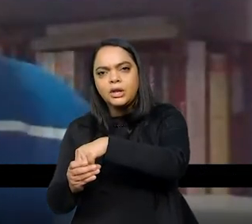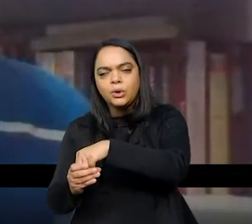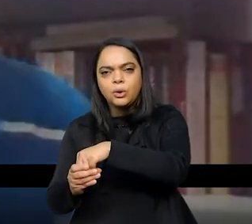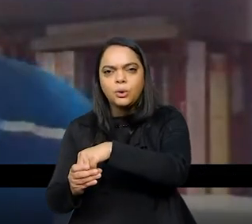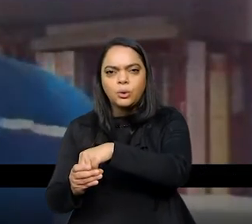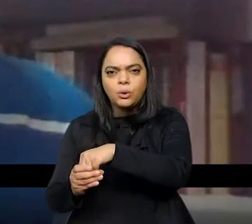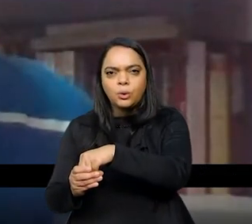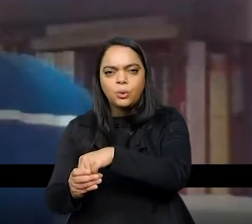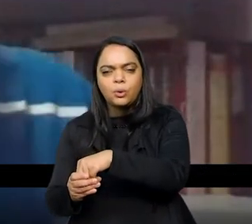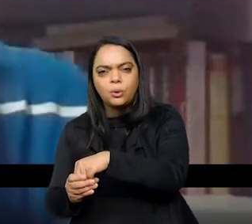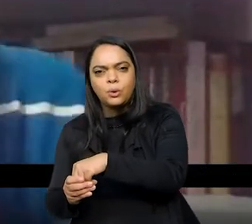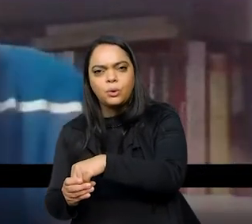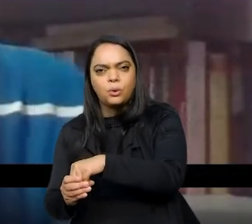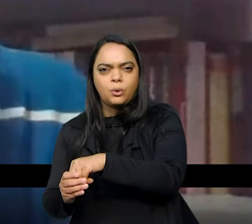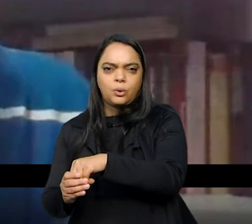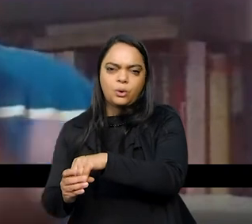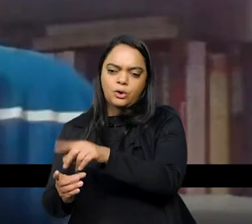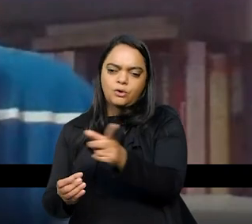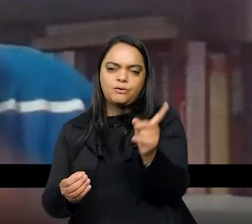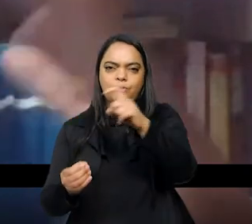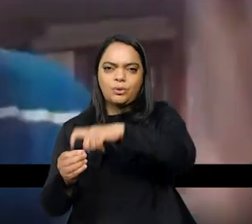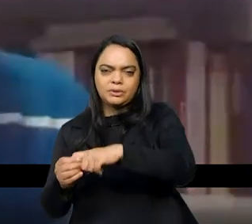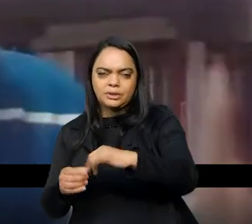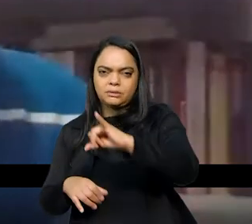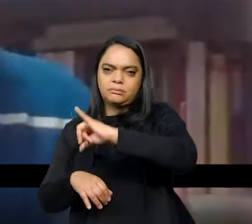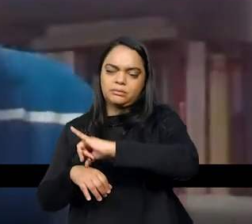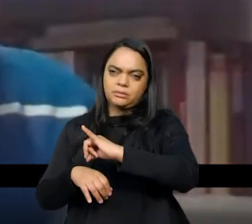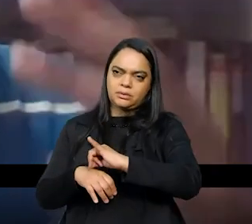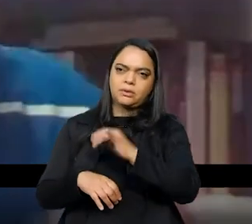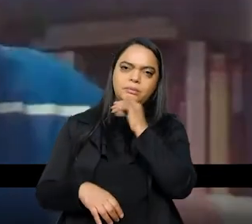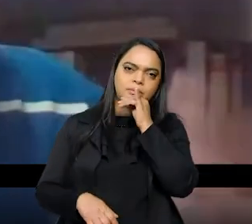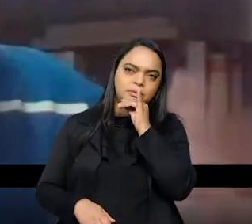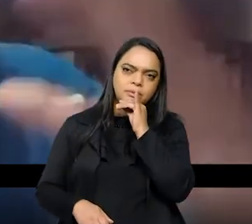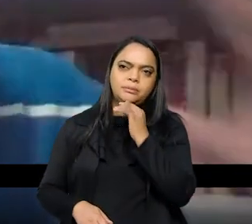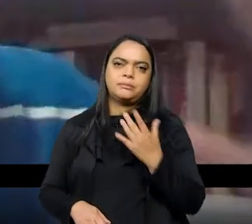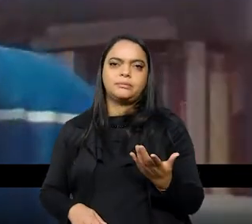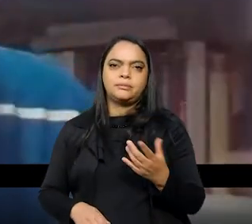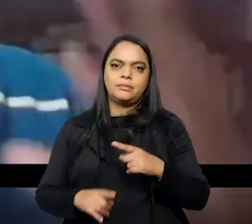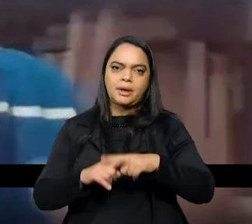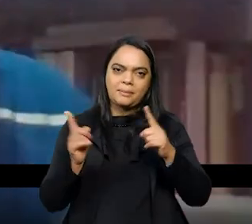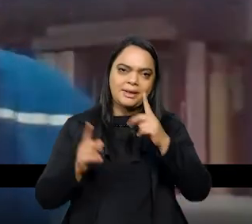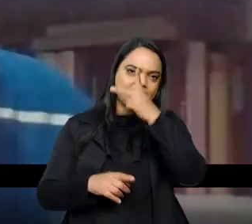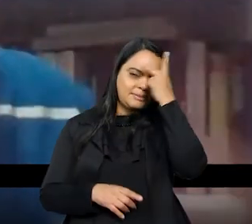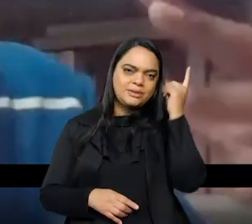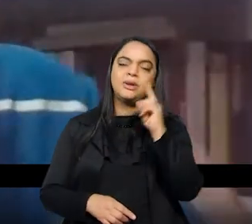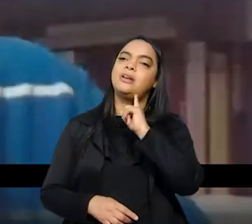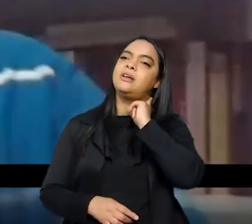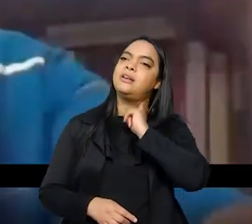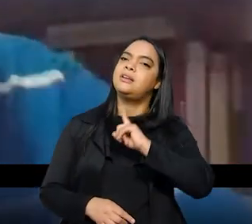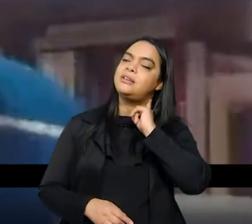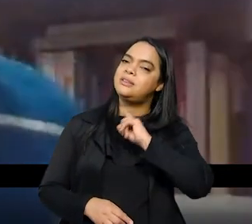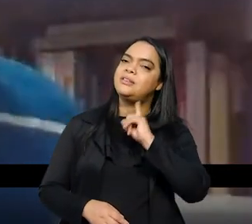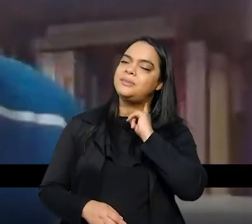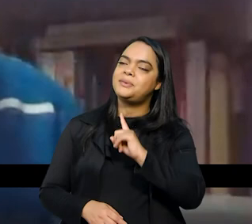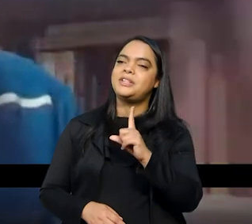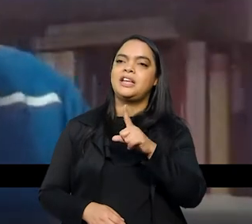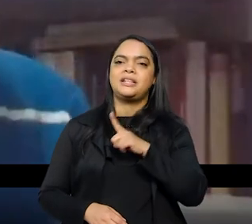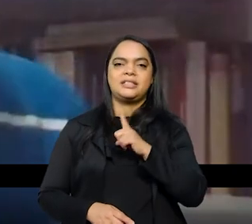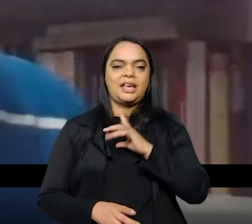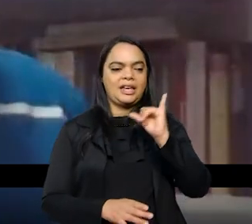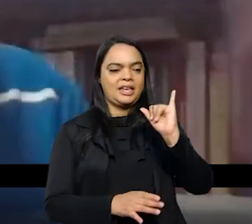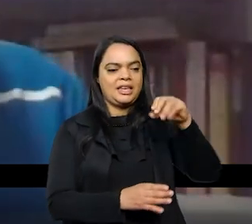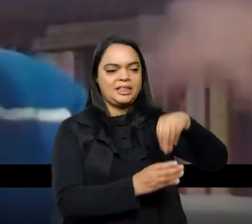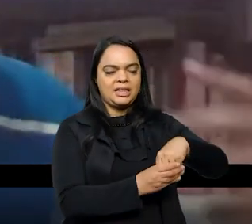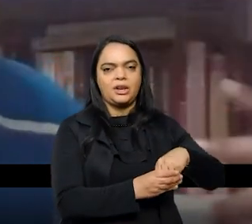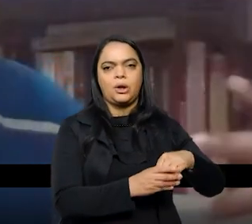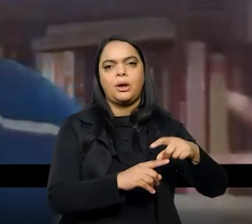o Atlântico, né? Alguns, no meu caso, né? Mas quem está em Minas, que já está nesse interior, mas como seria para a grande